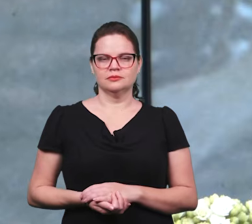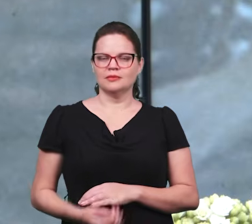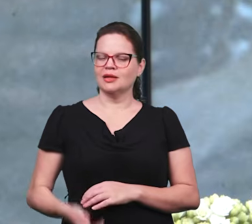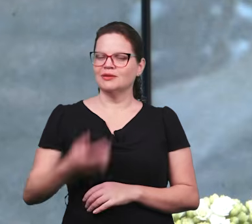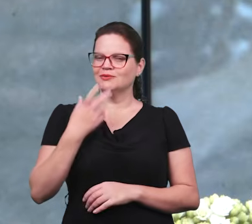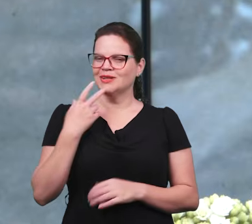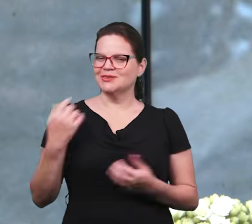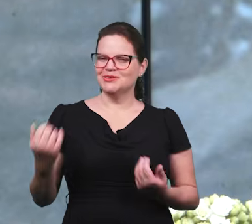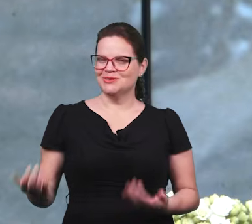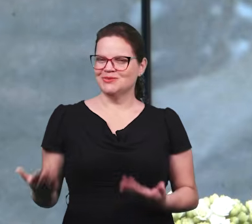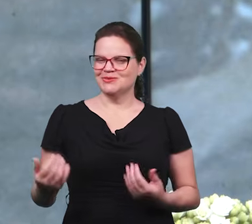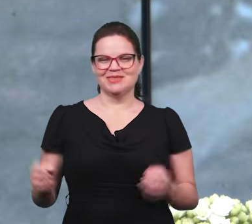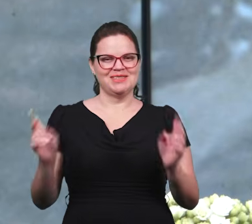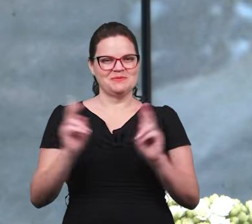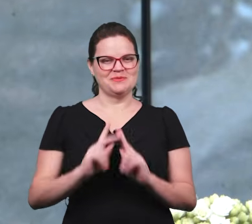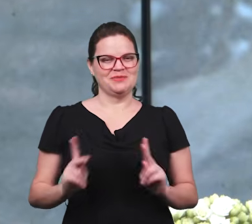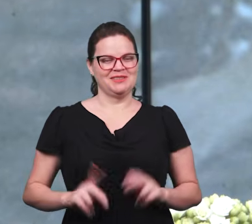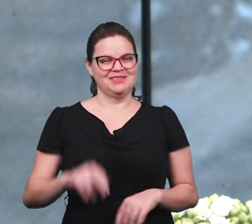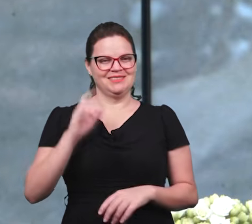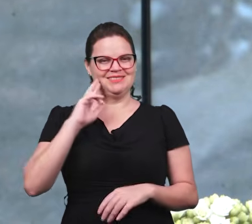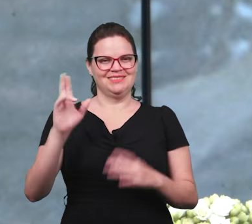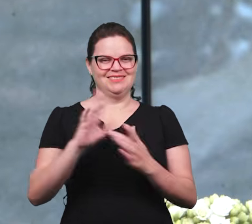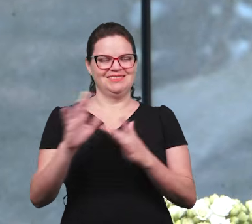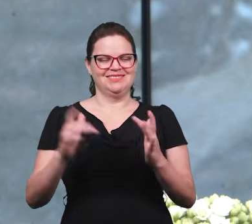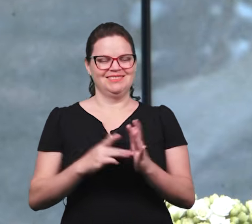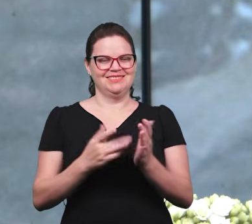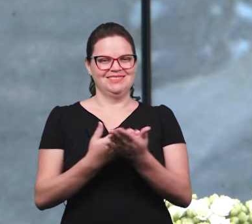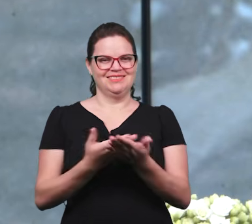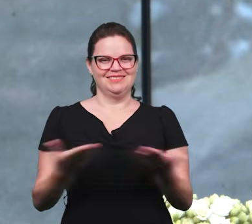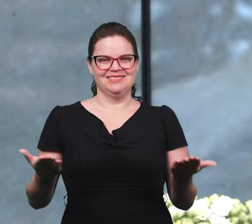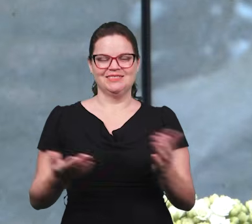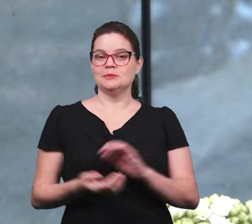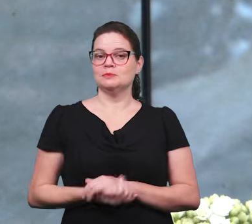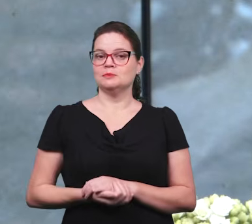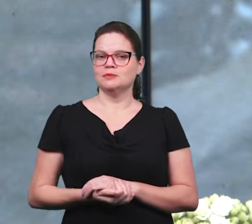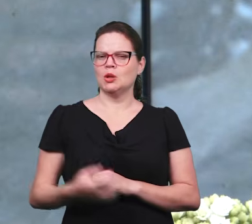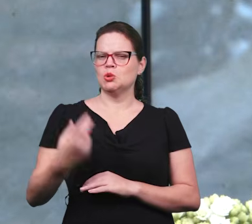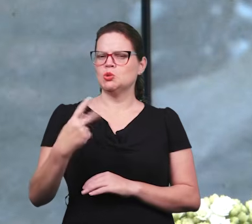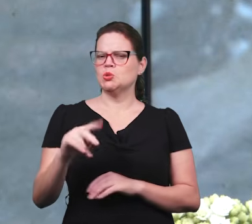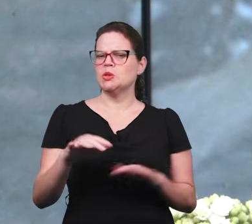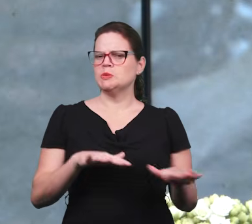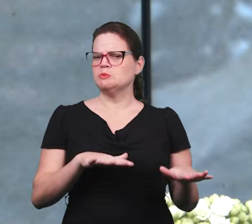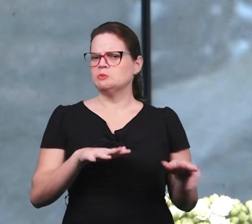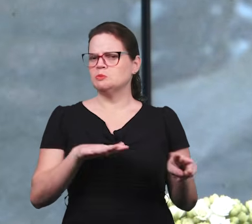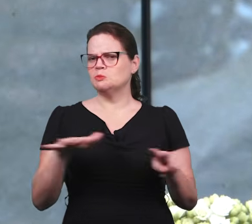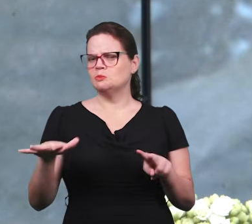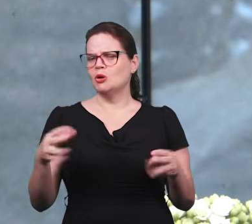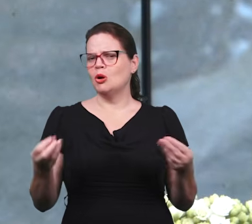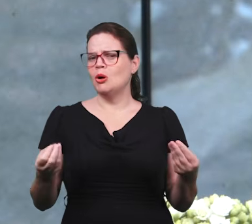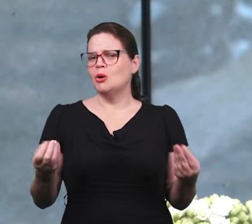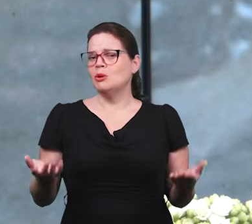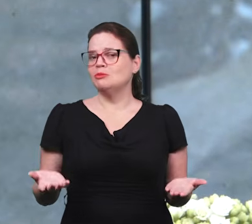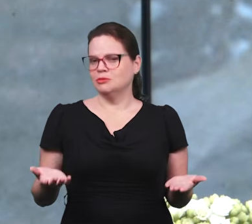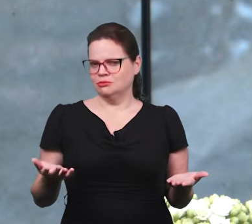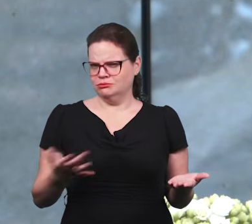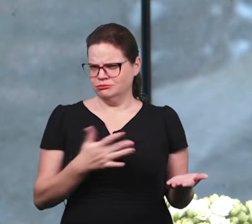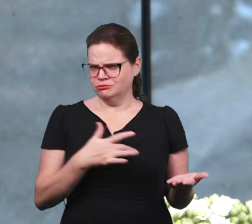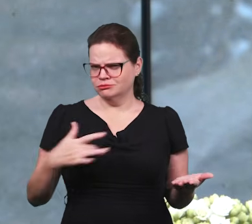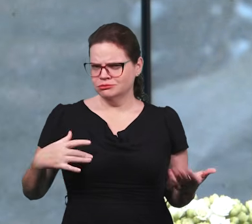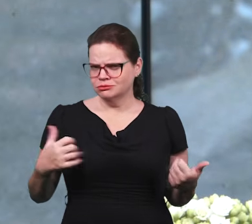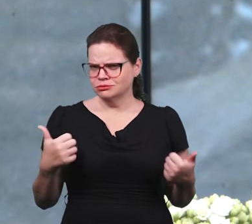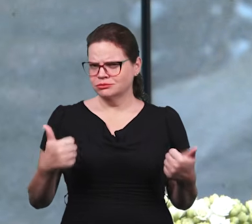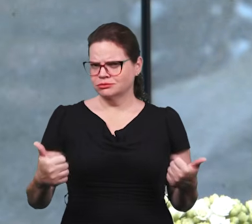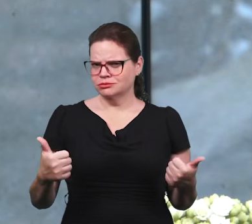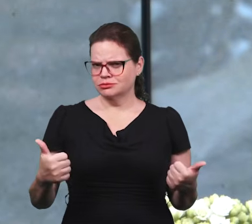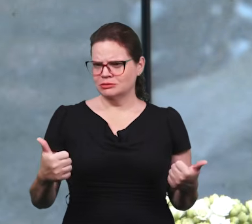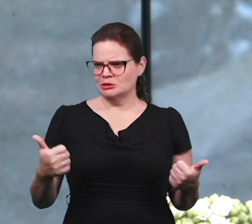Fala, jovem, a paz do Senhor Jesus. Como foi a sua semana? Como foi desde o último programa até hoje?